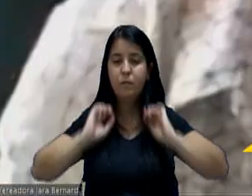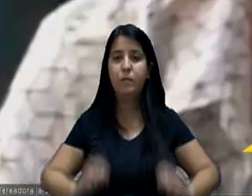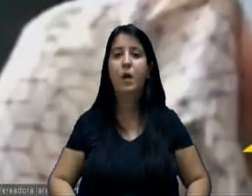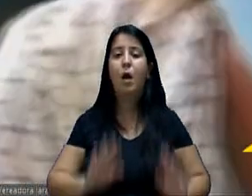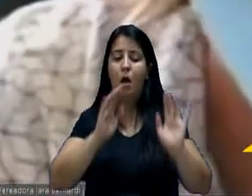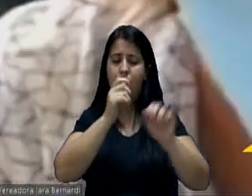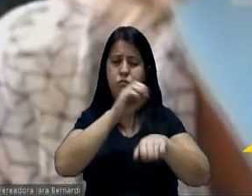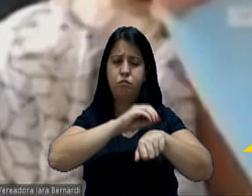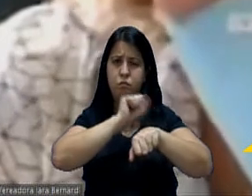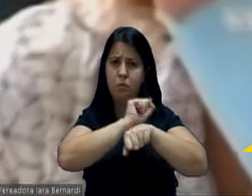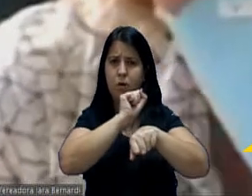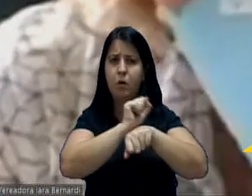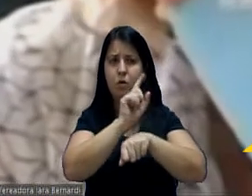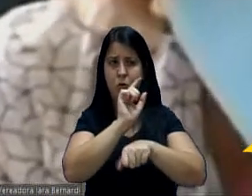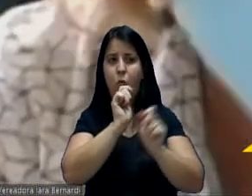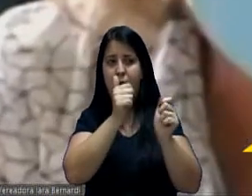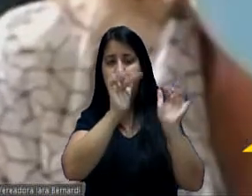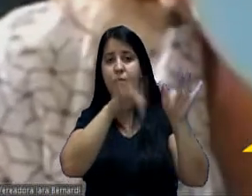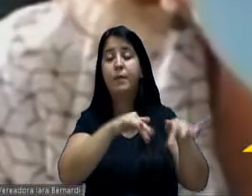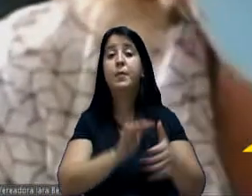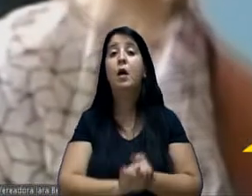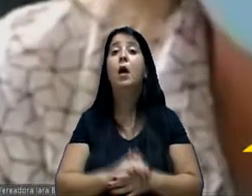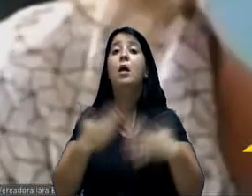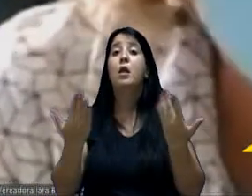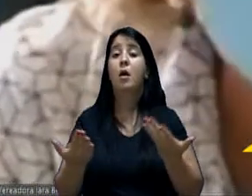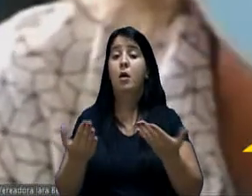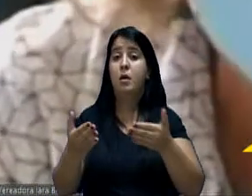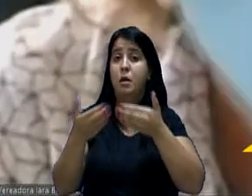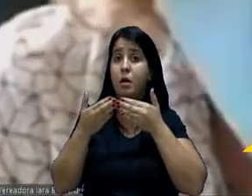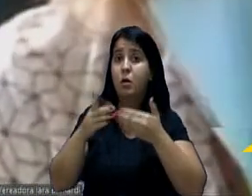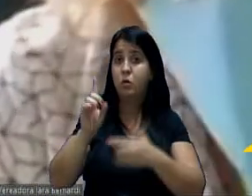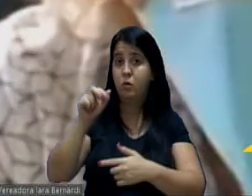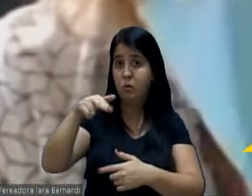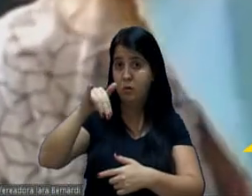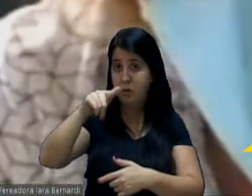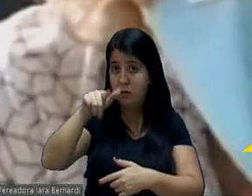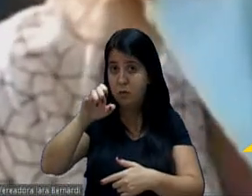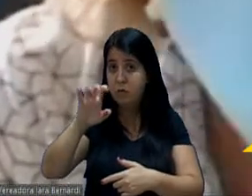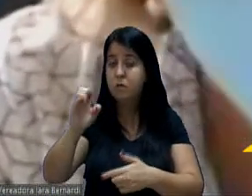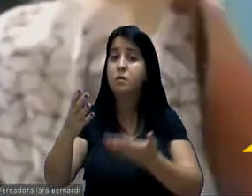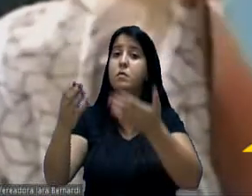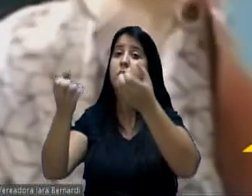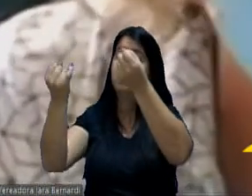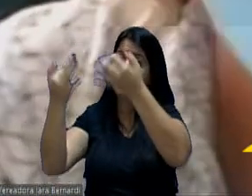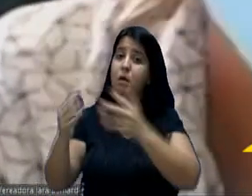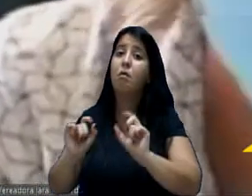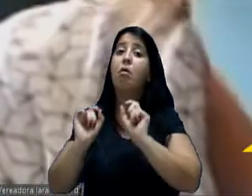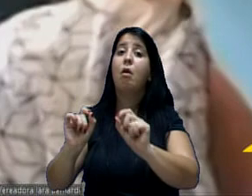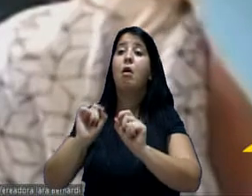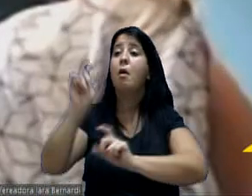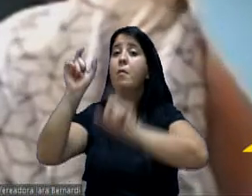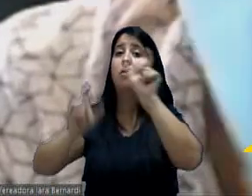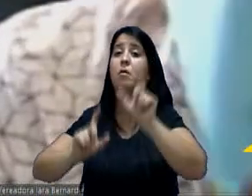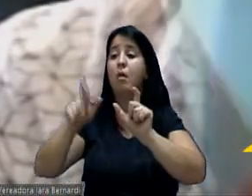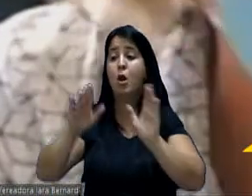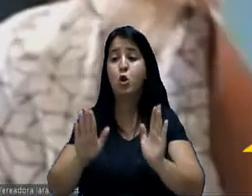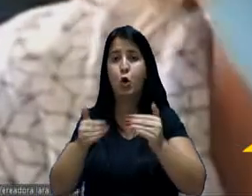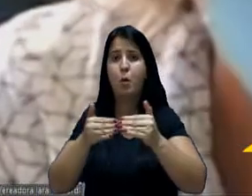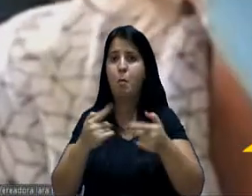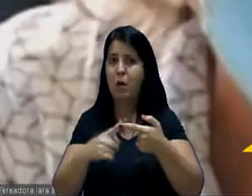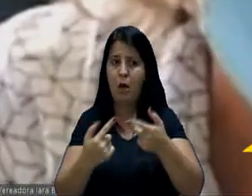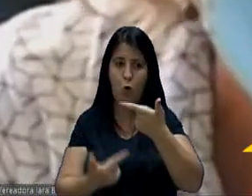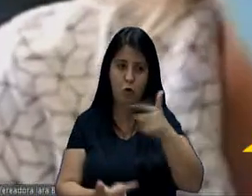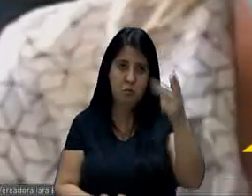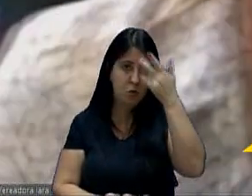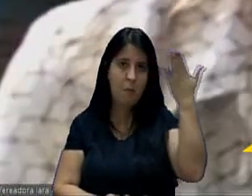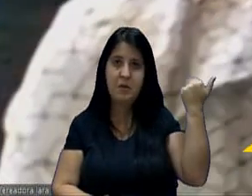Termino minha fala. Que o vereador Donizete nos divulgasse aqui quem são os membros do novo comitê de contingência, porque aqueles que eram anteriormente não foram